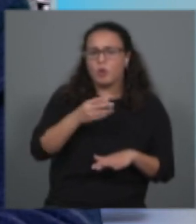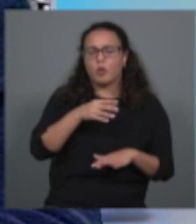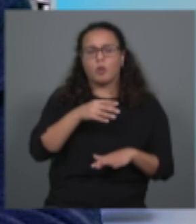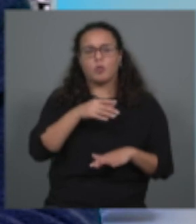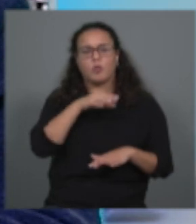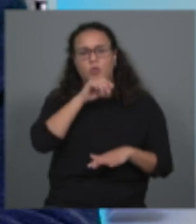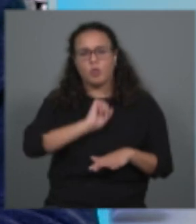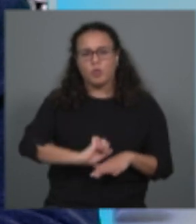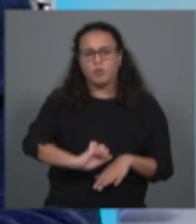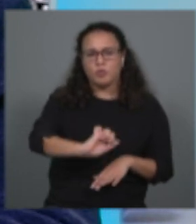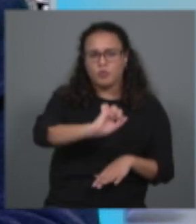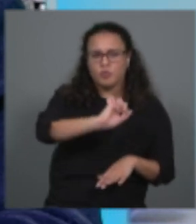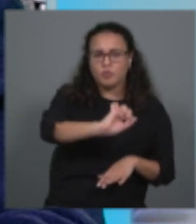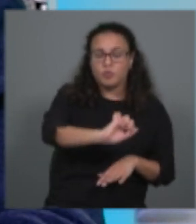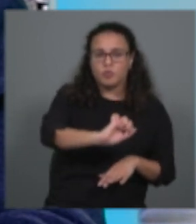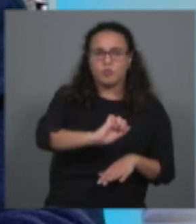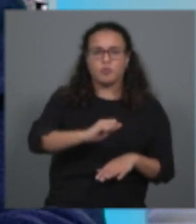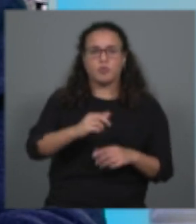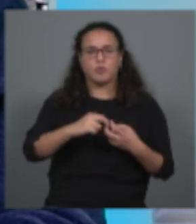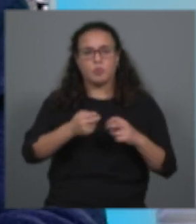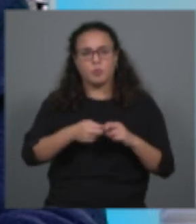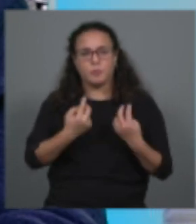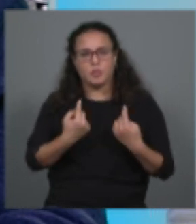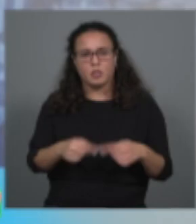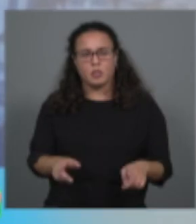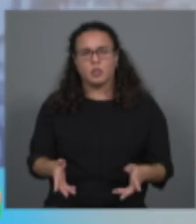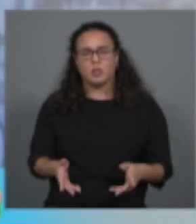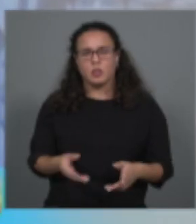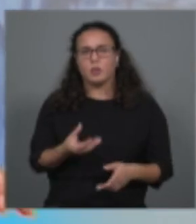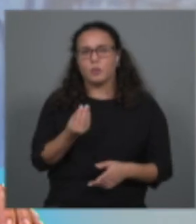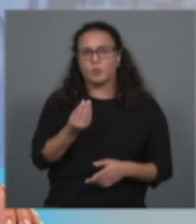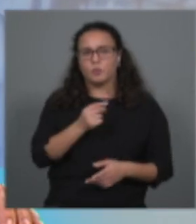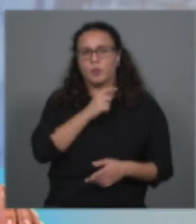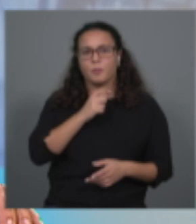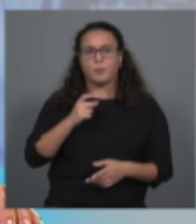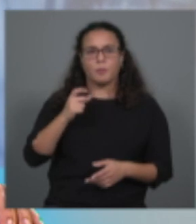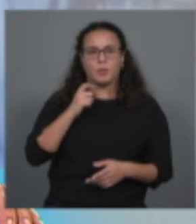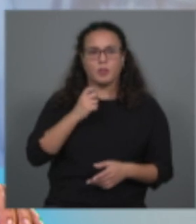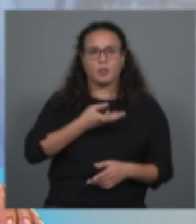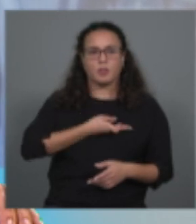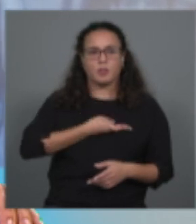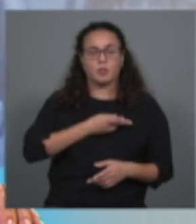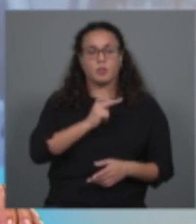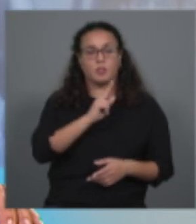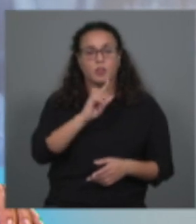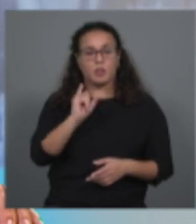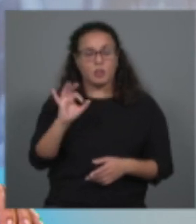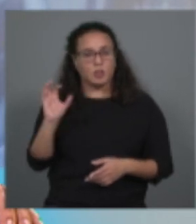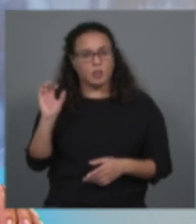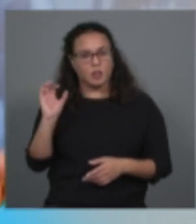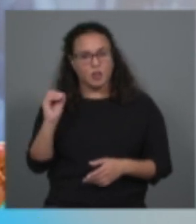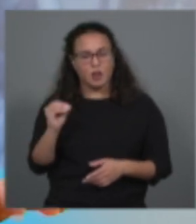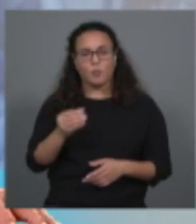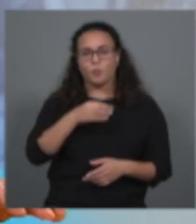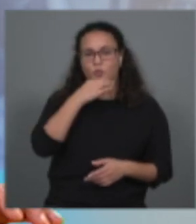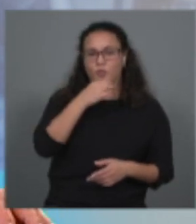ânsia de dar e de se dar, sempre. Muito bem, Padre Dário Pedroso, muito obrigado por nos ter falado de Padre Cruz e